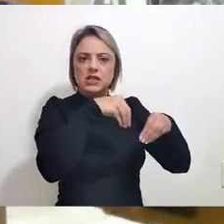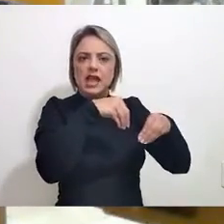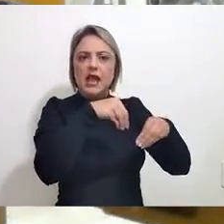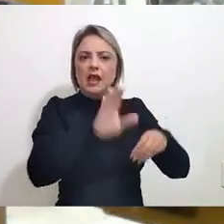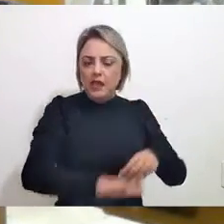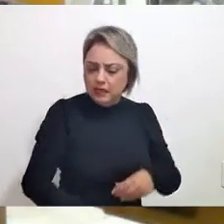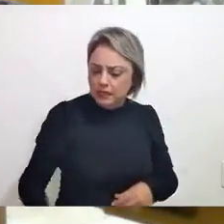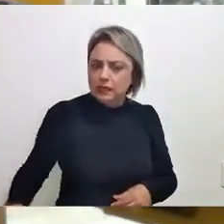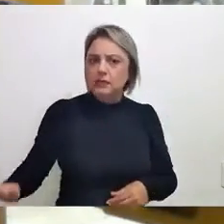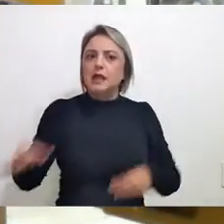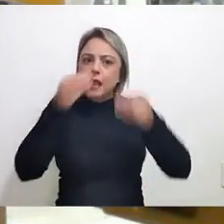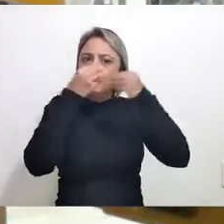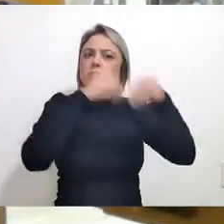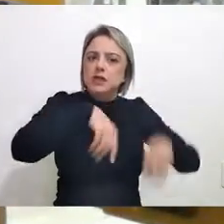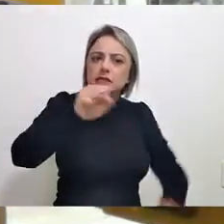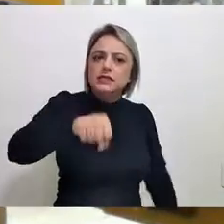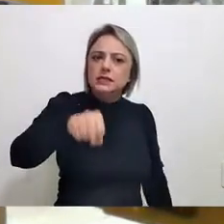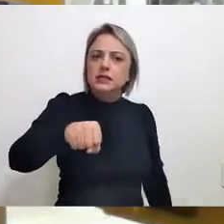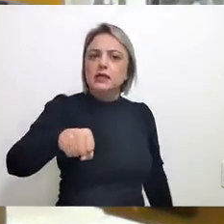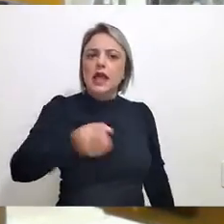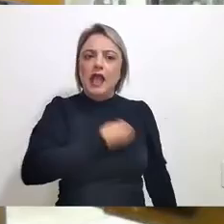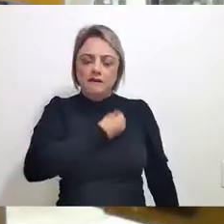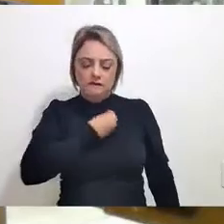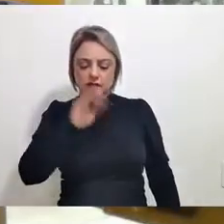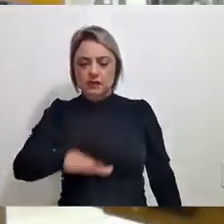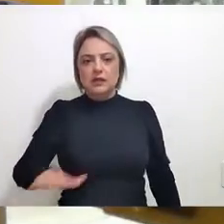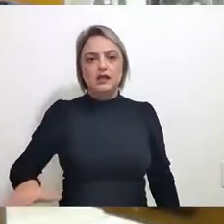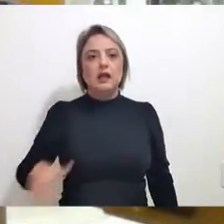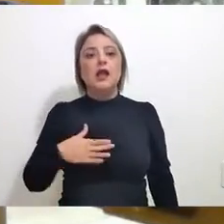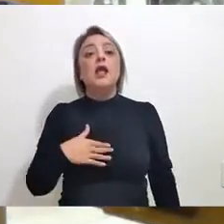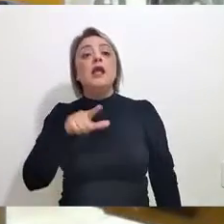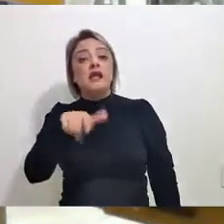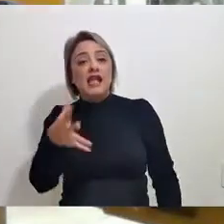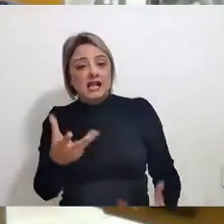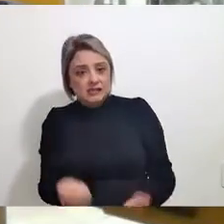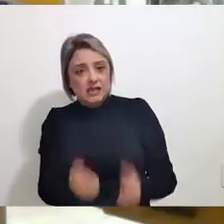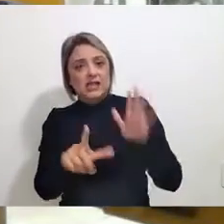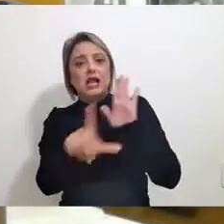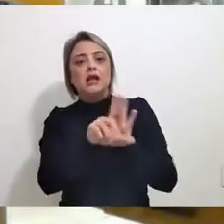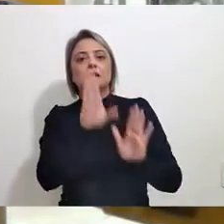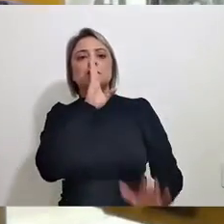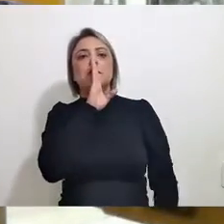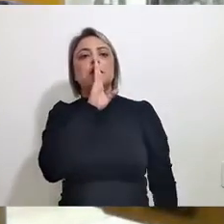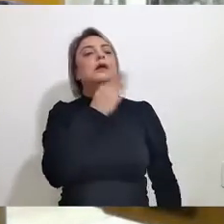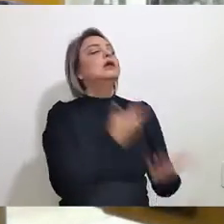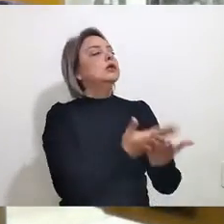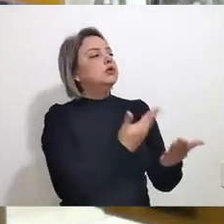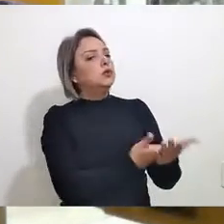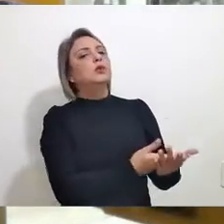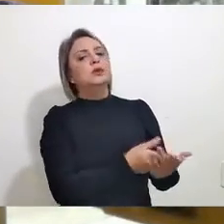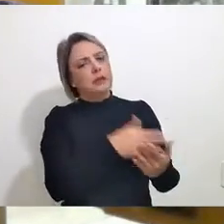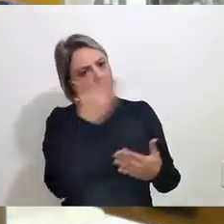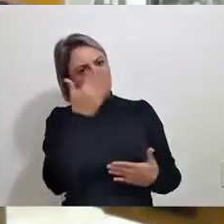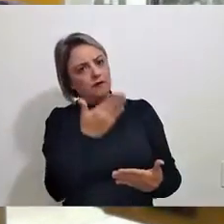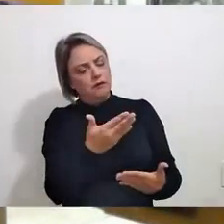disse que o bonequinho vestiu uma camisinha. E essa camisinha fez sexo com a criança e na frente da filha dele.